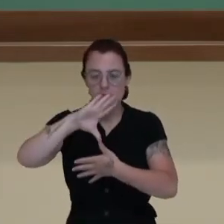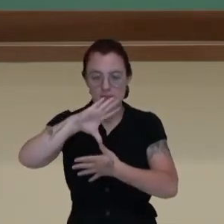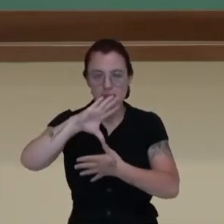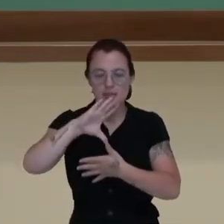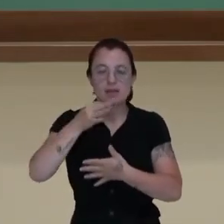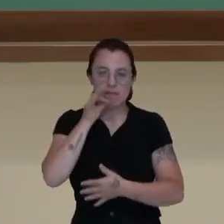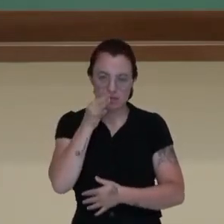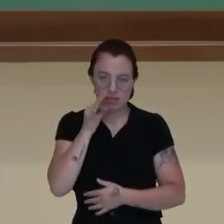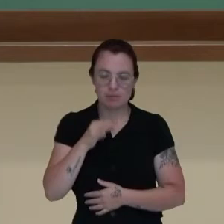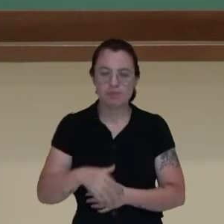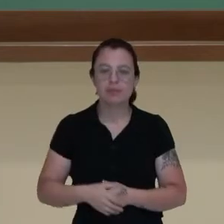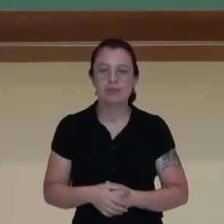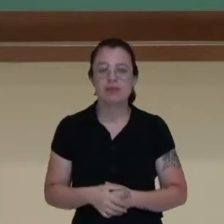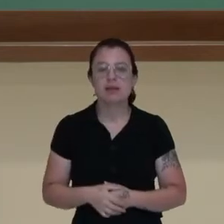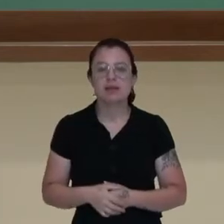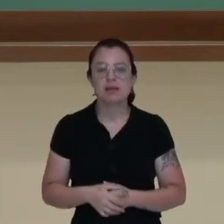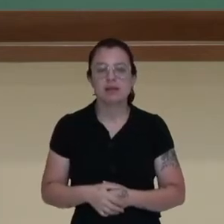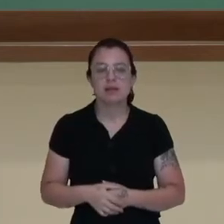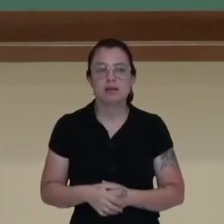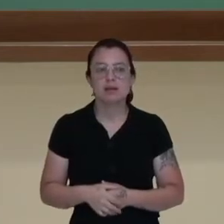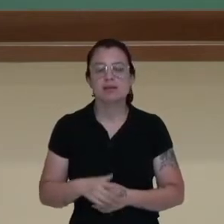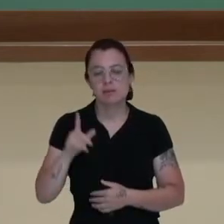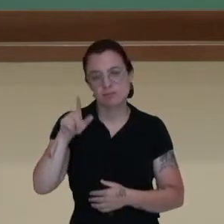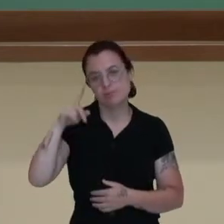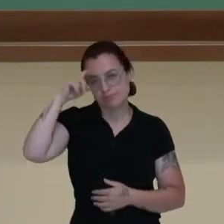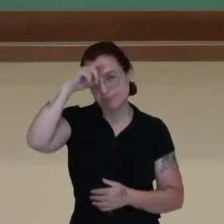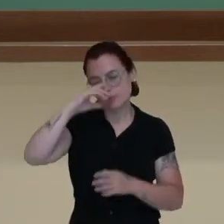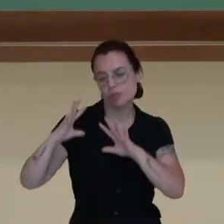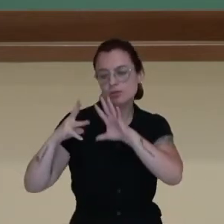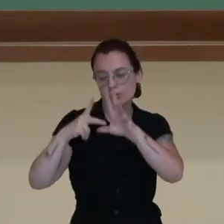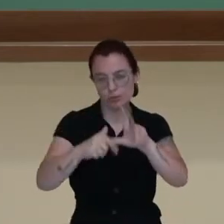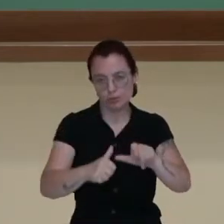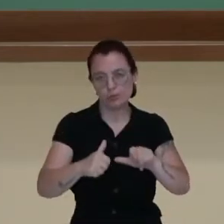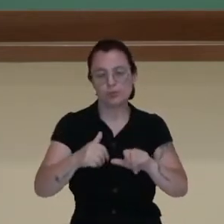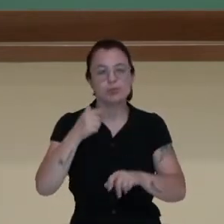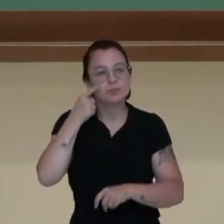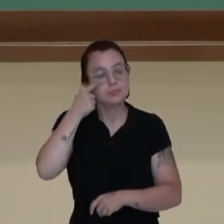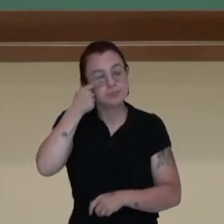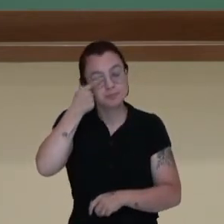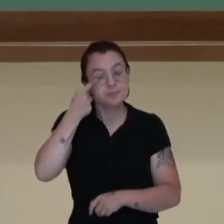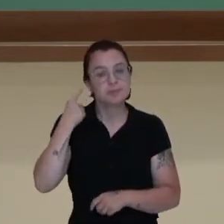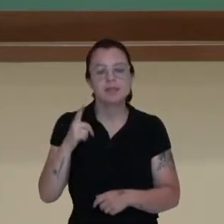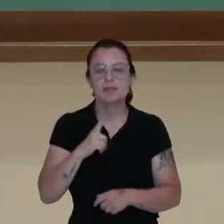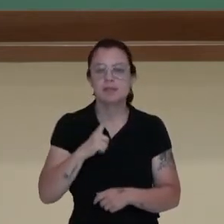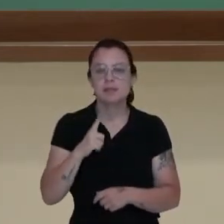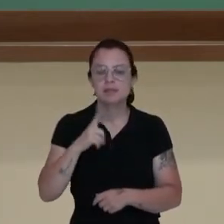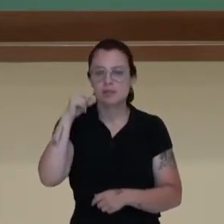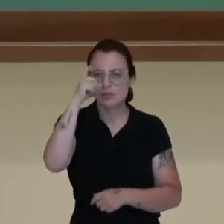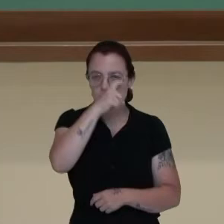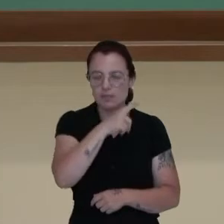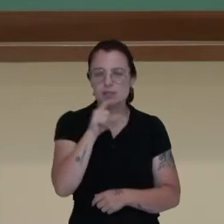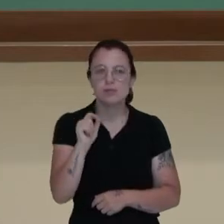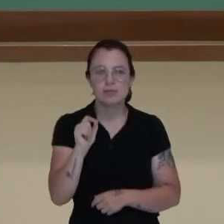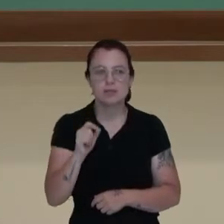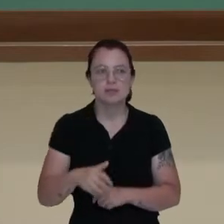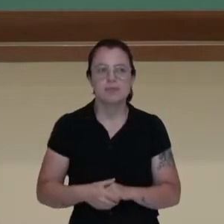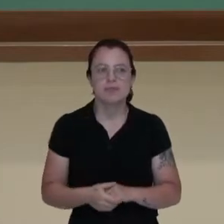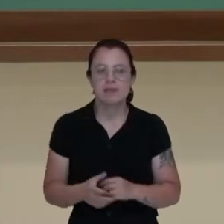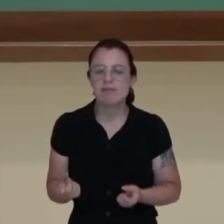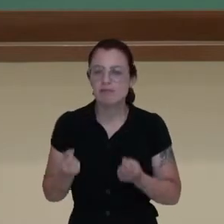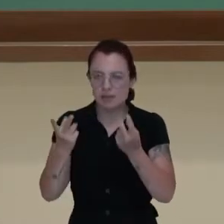todo e para os Estados Unidos. A gente vai ver que isso vai afetar totalmente as exportações do café no Brasil, e